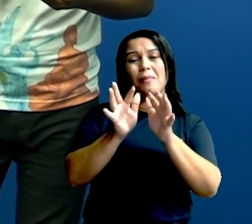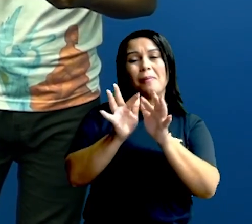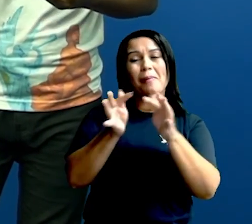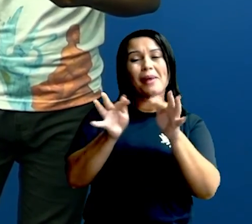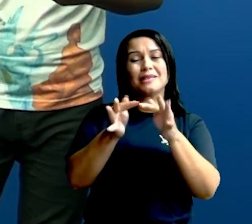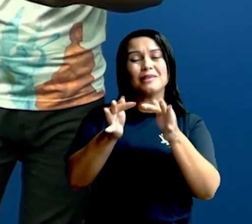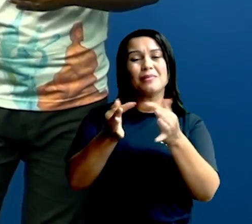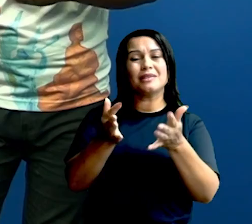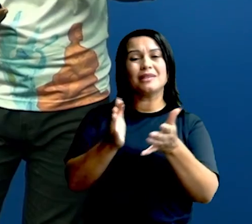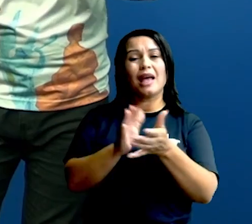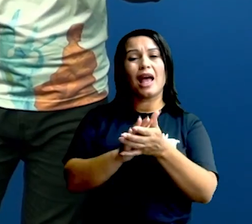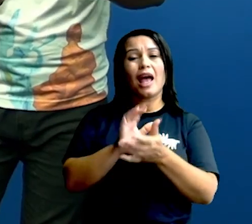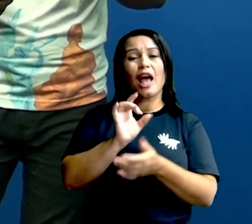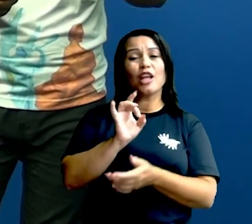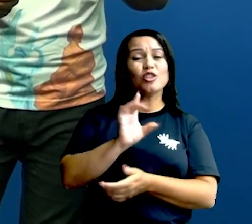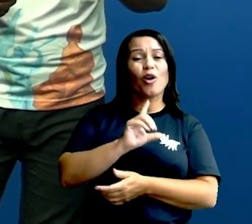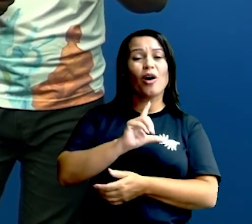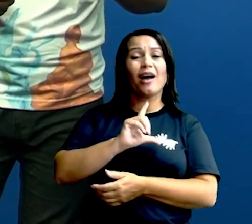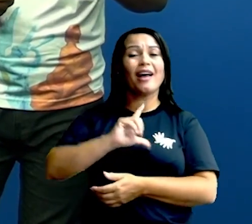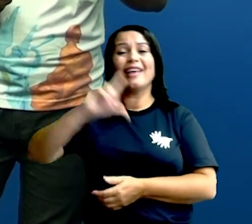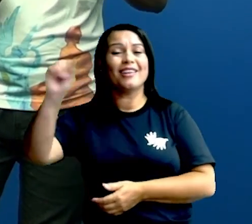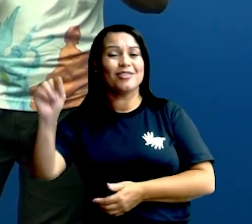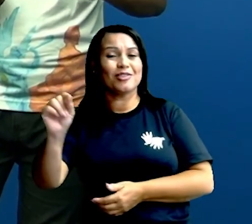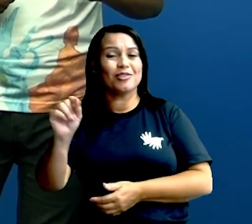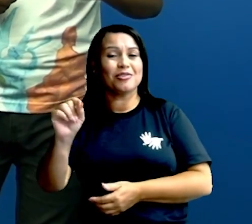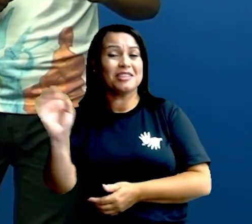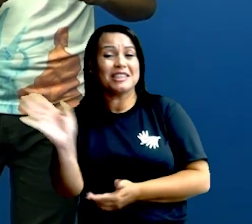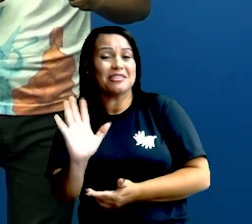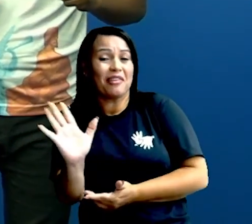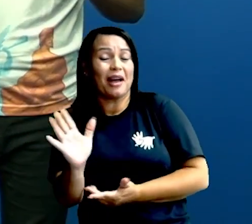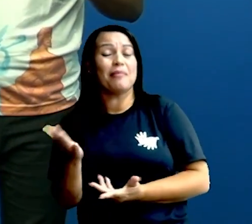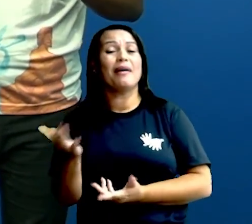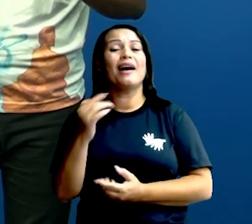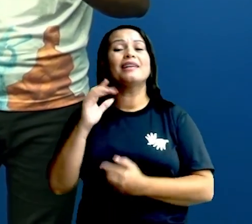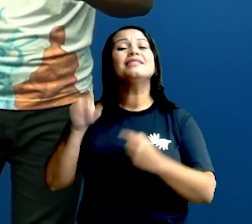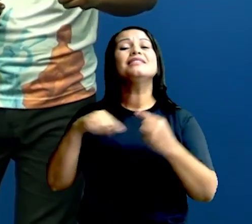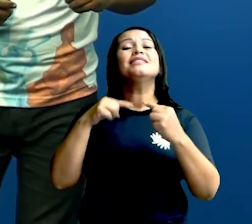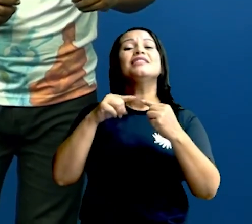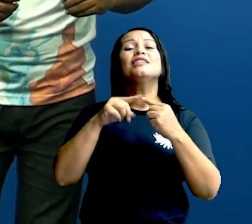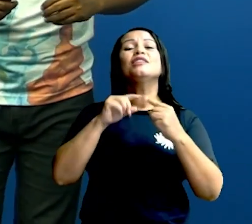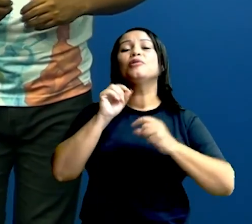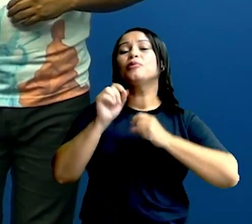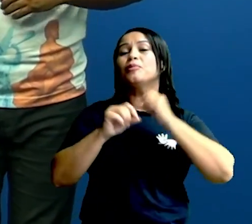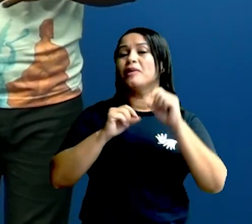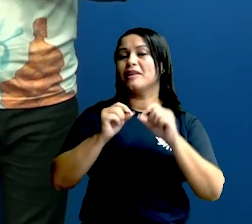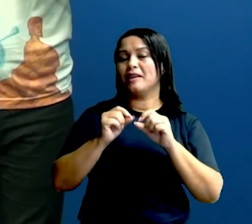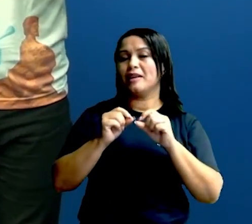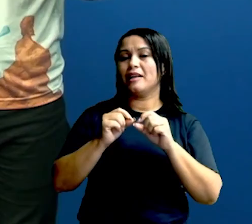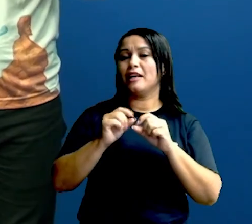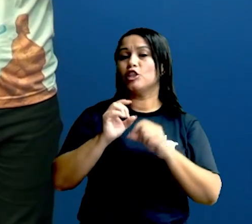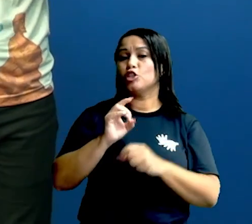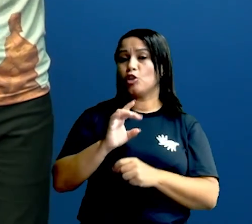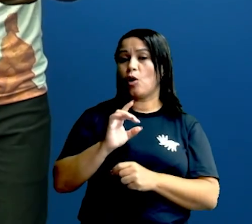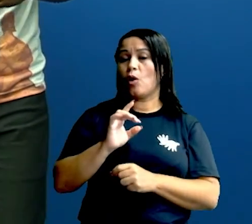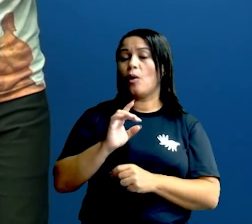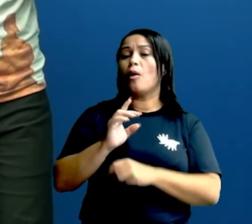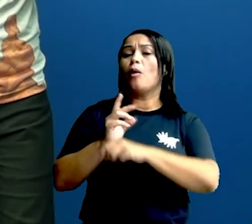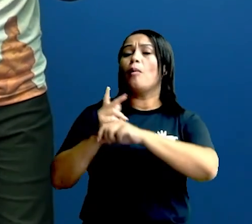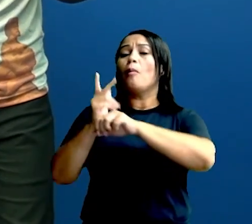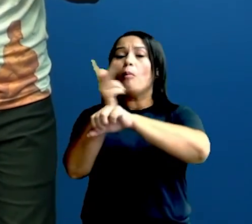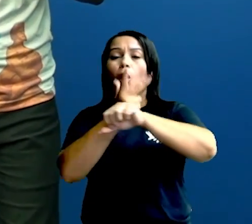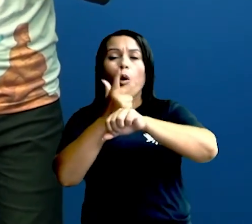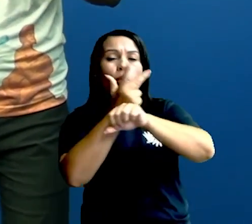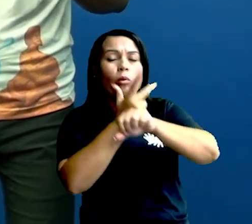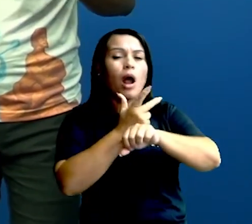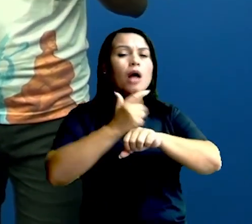né? Bem óbvia. É só indo que se vai. Mas nesse sentido que eu quero dizer que é só indo em busca dos seus